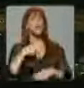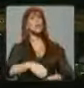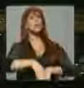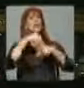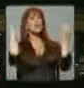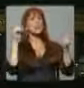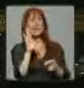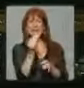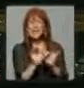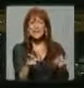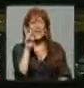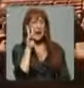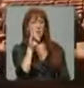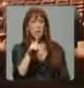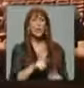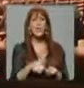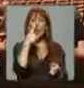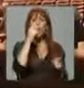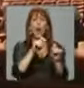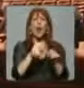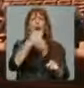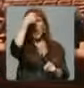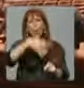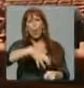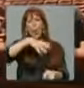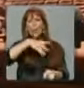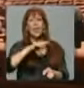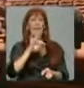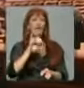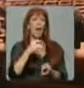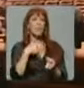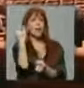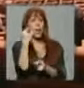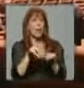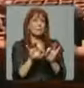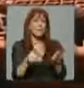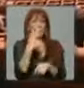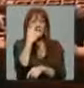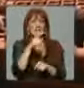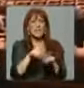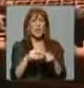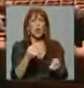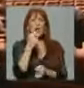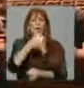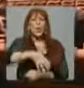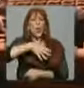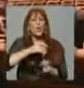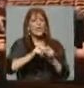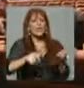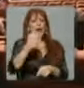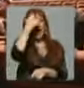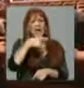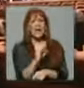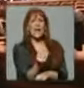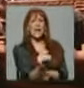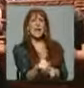de uma criança. É uma espécie de cuento, de fábula, é como um cuento de niños que tem,